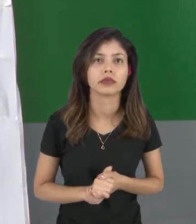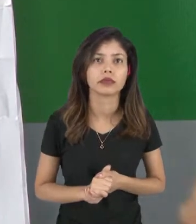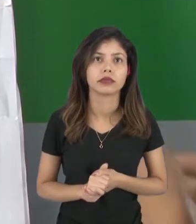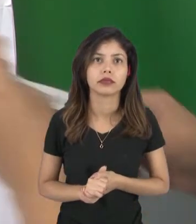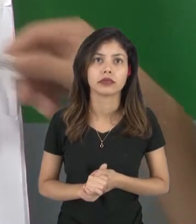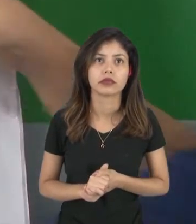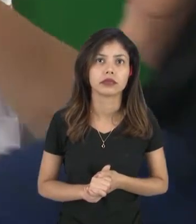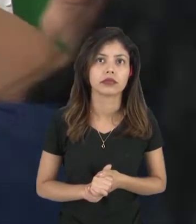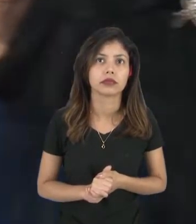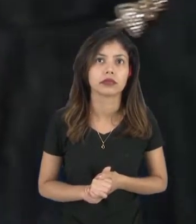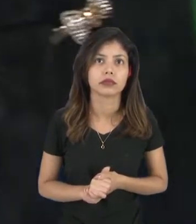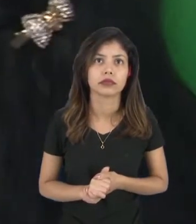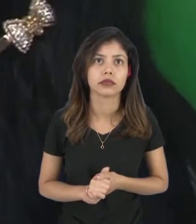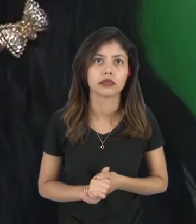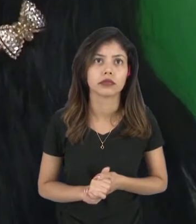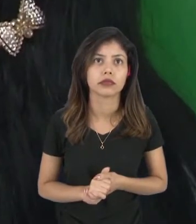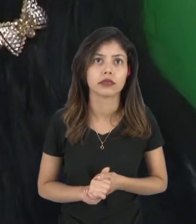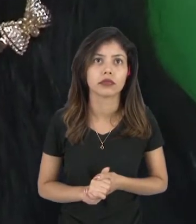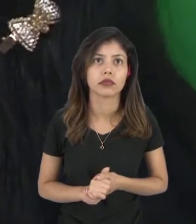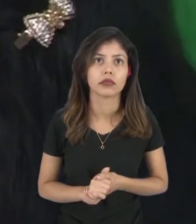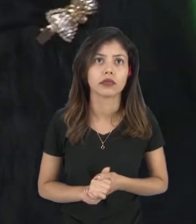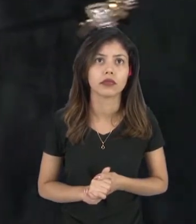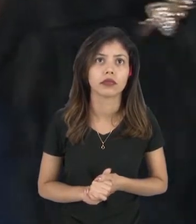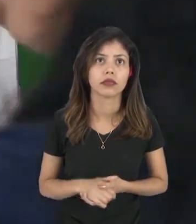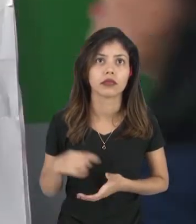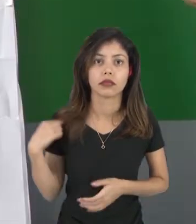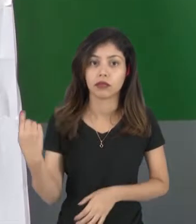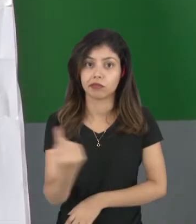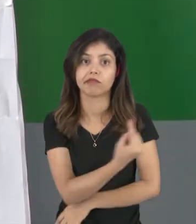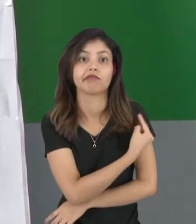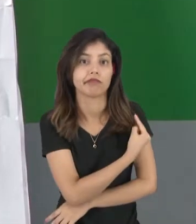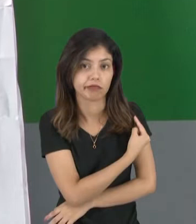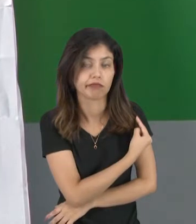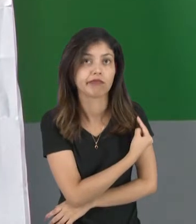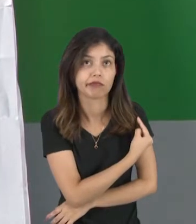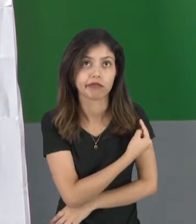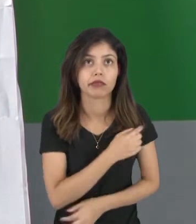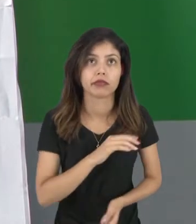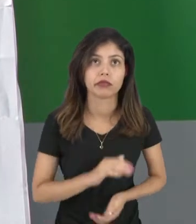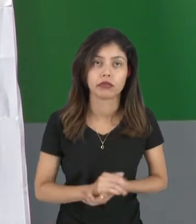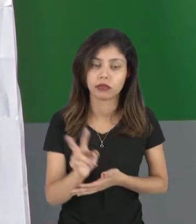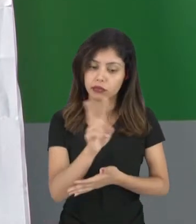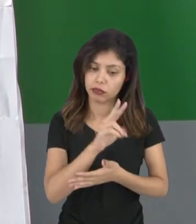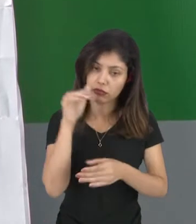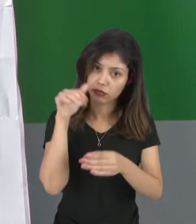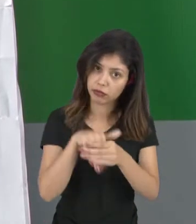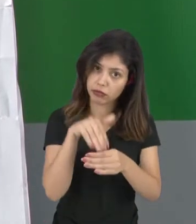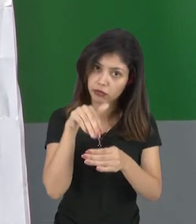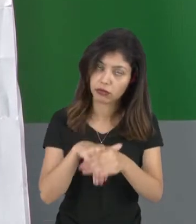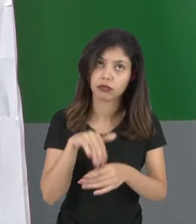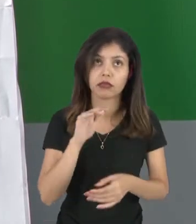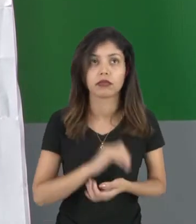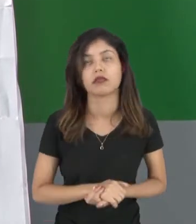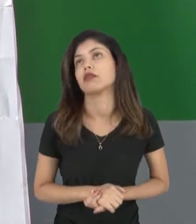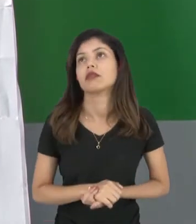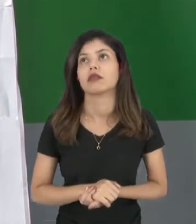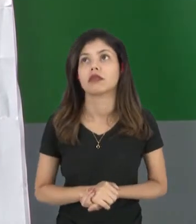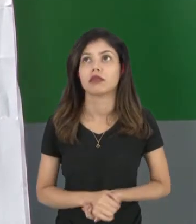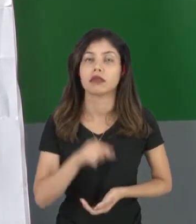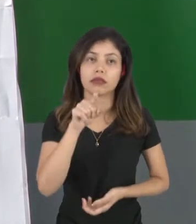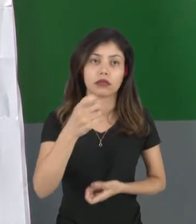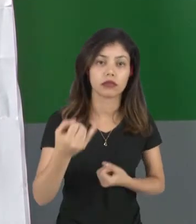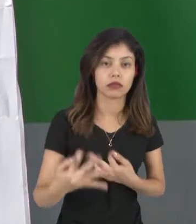Lembrarei de quem é a culpa? A culpa é nossa, eleitores. De acordo com o texto, ele colocou dessa